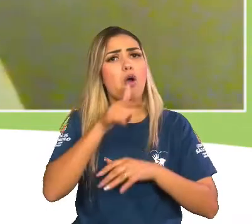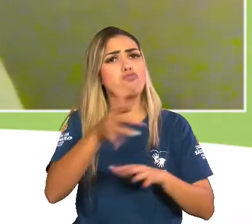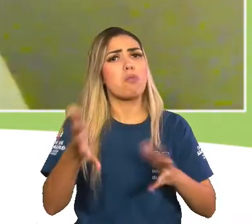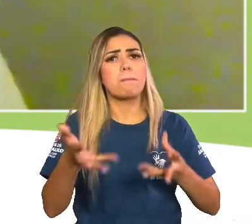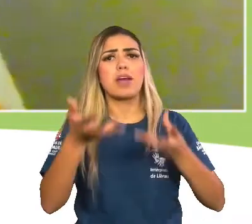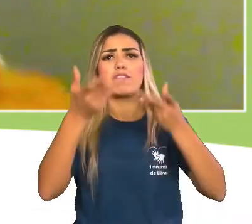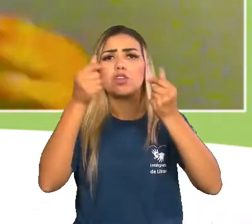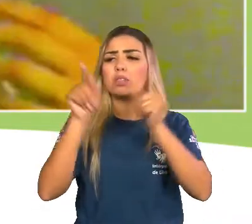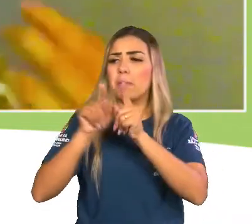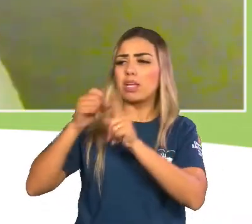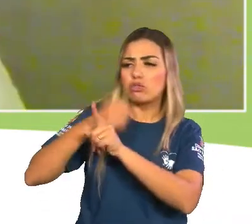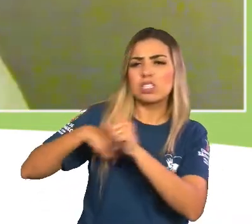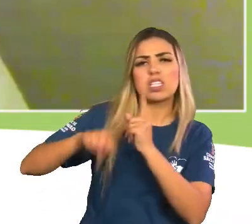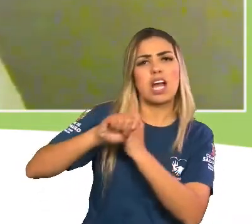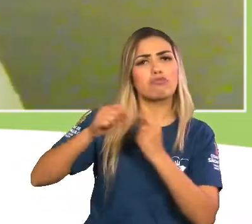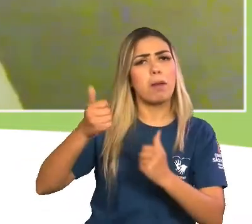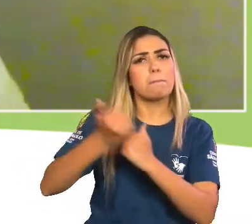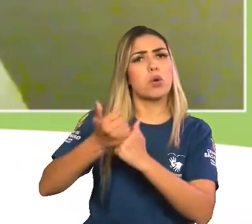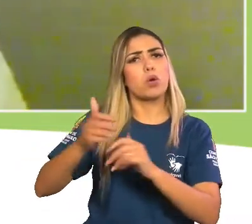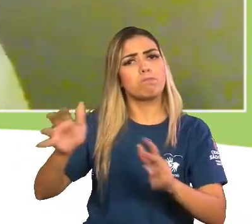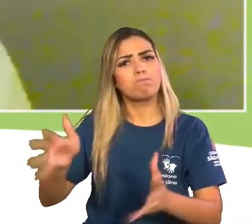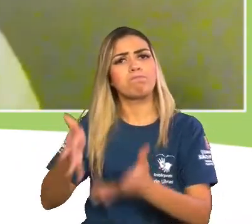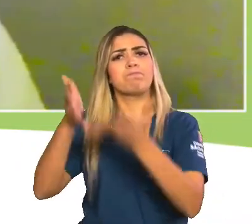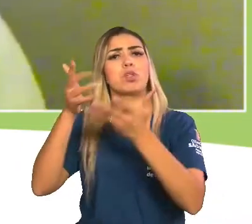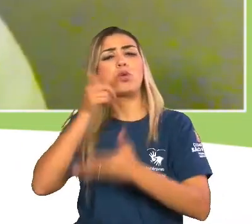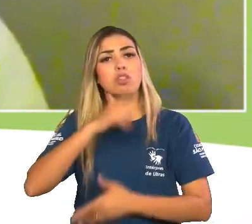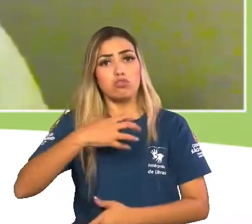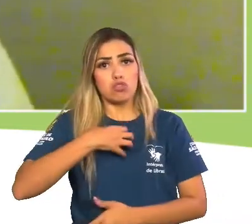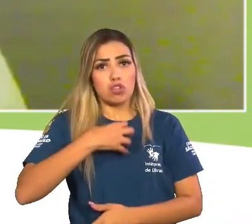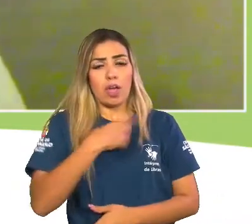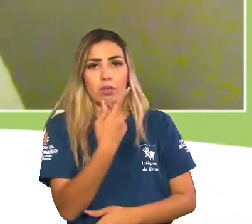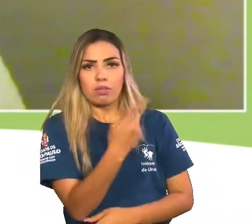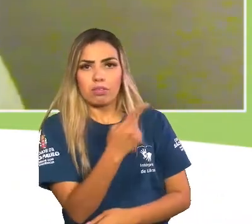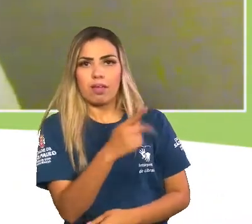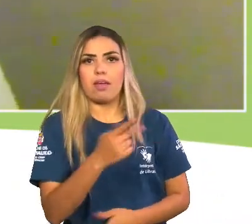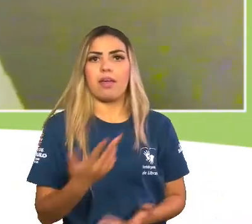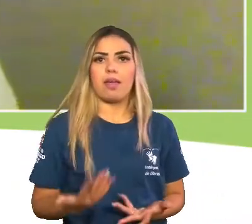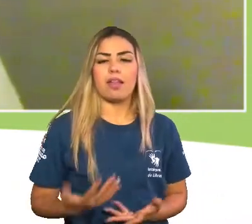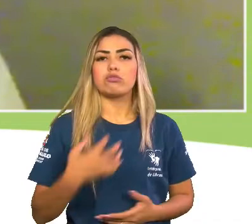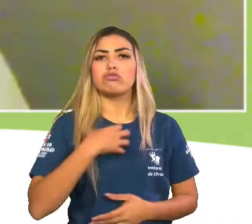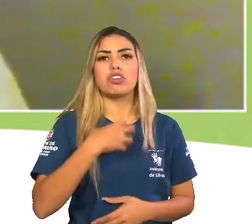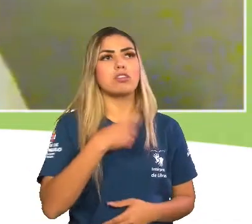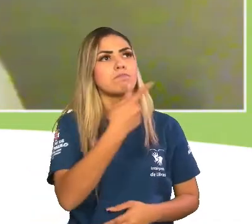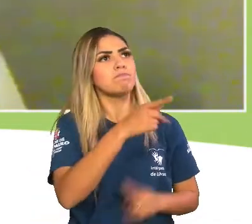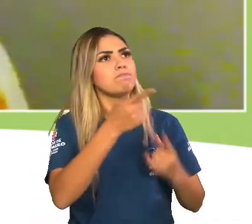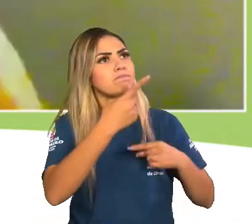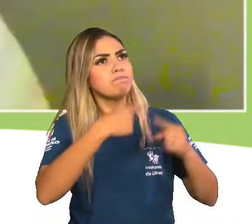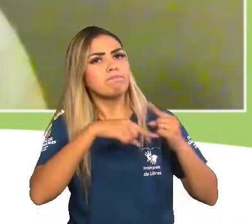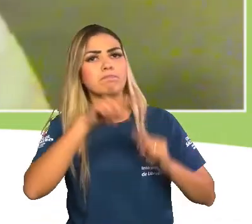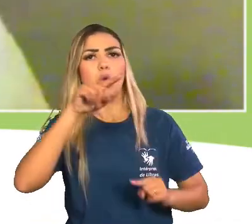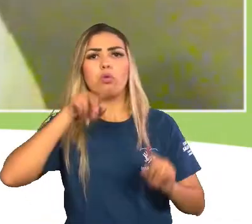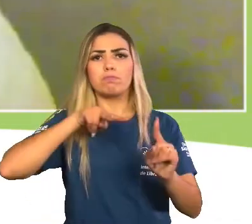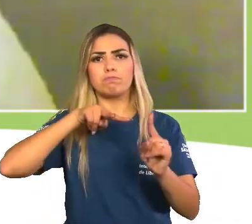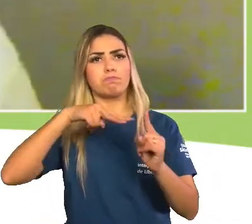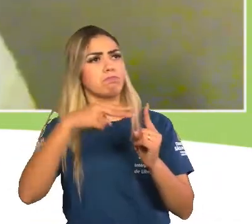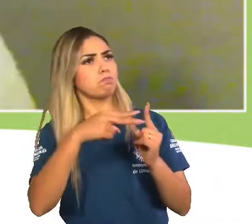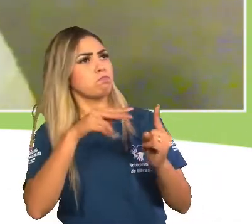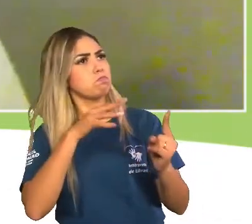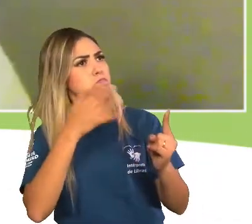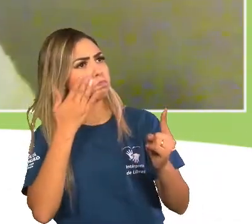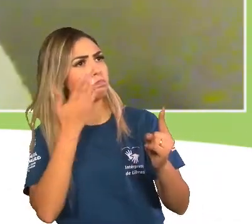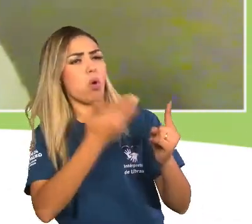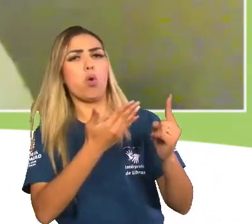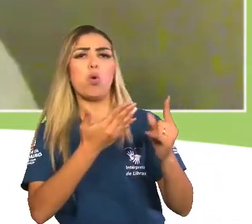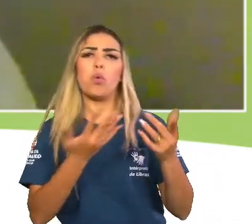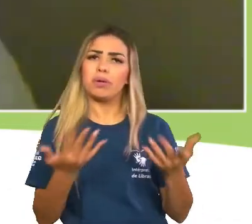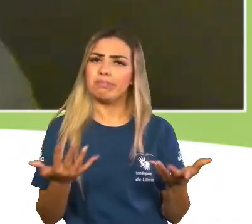a sociedade e a pessoa que ele é e a pessoa que ele tem se tornado e a visibilidade que ele tem tomado, que é uma